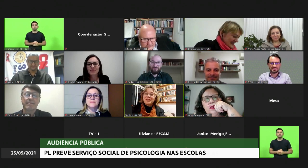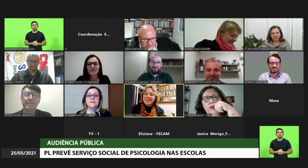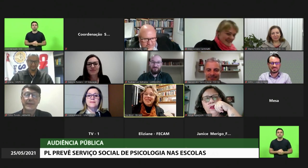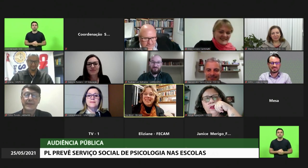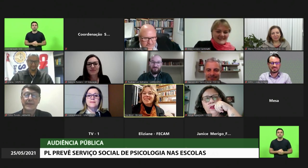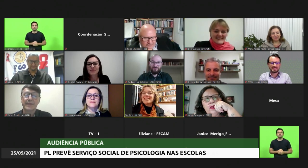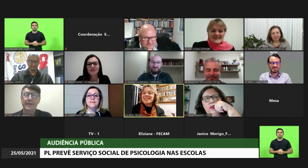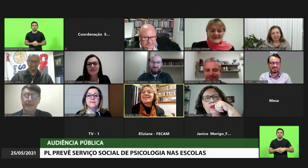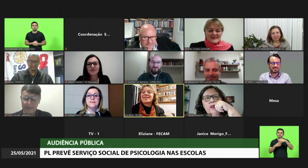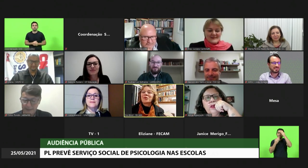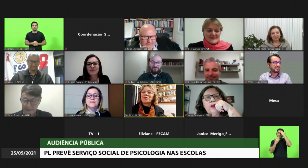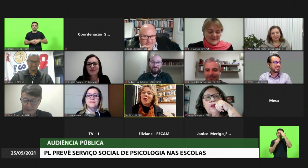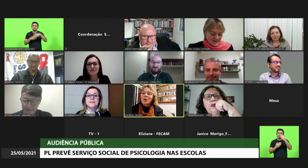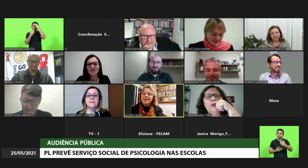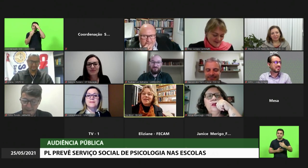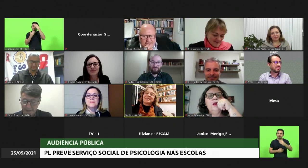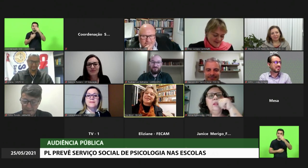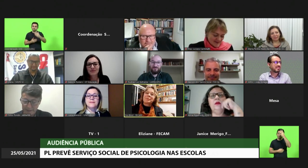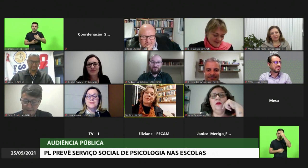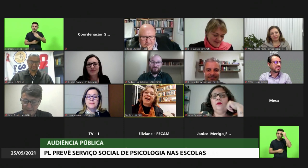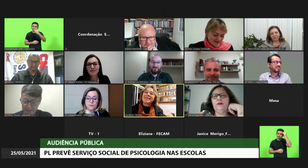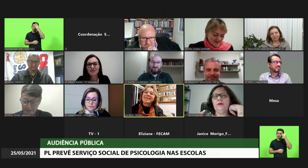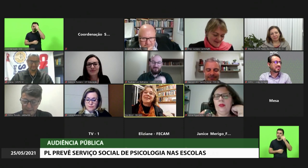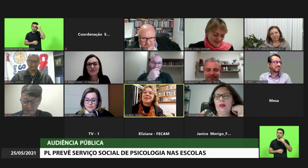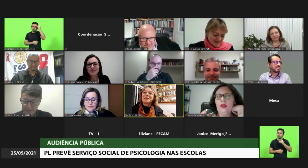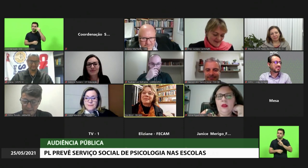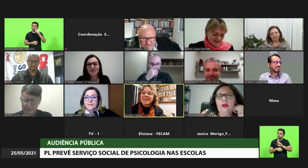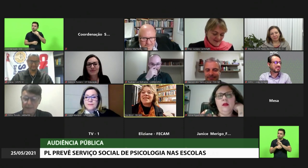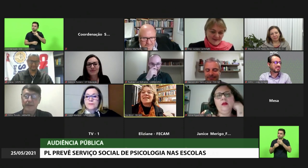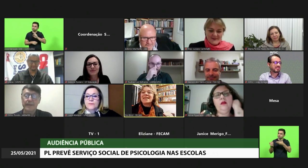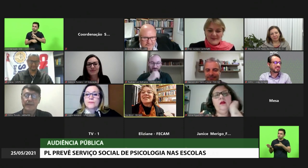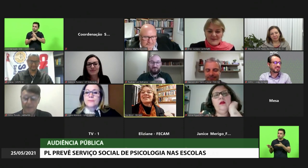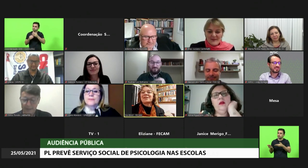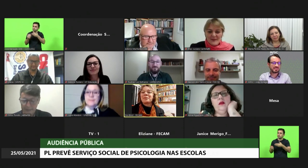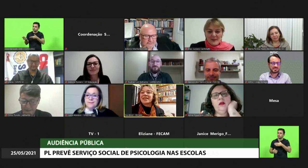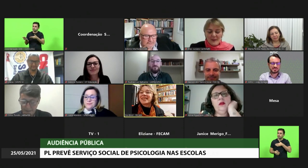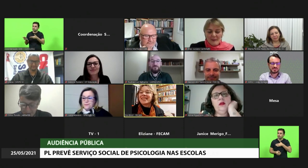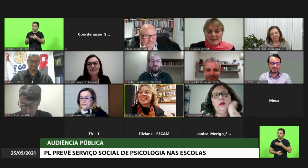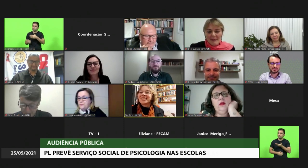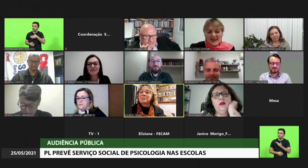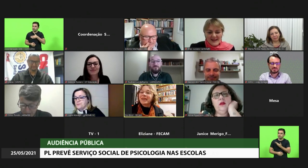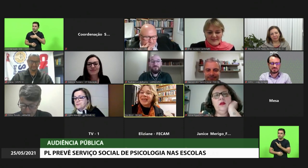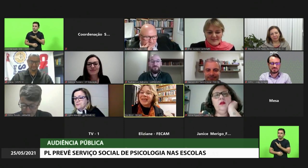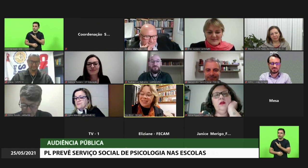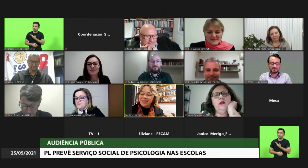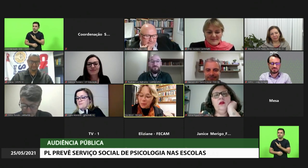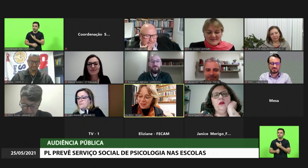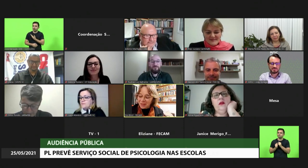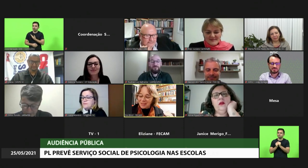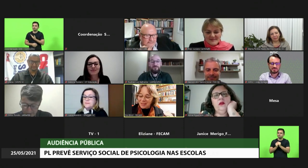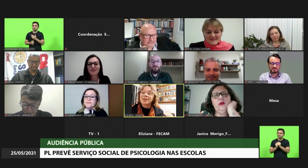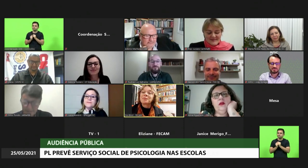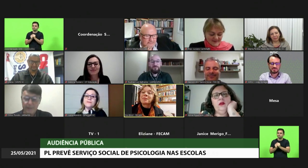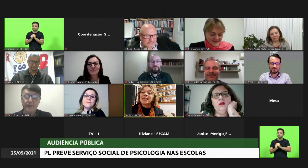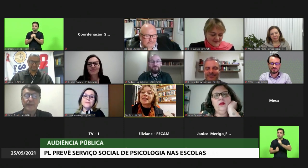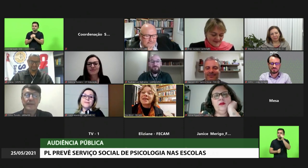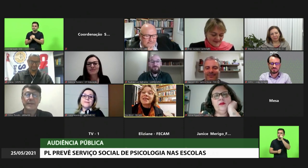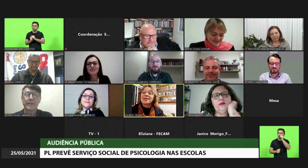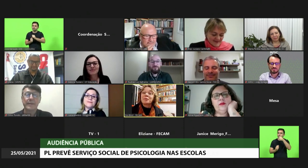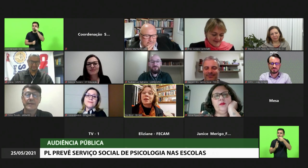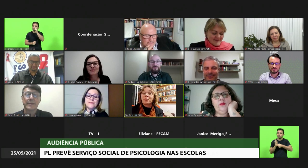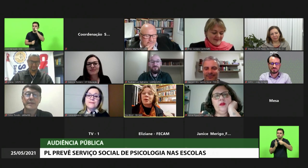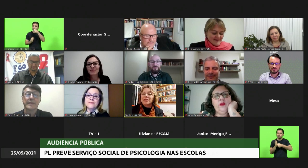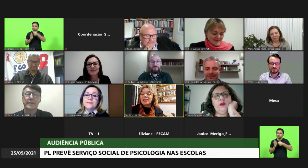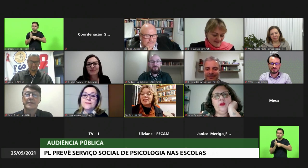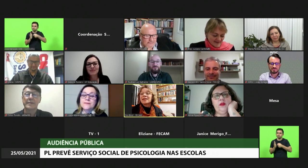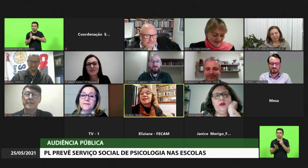Obrigada, Luciane, em seu nome, deputada, minha amiga, companheira, mulher nas lutas, em nome da